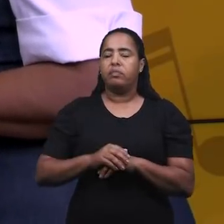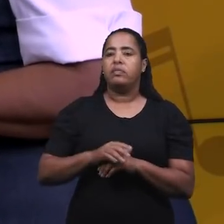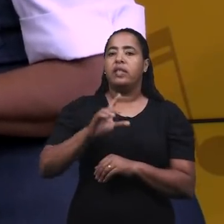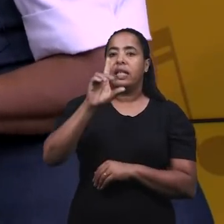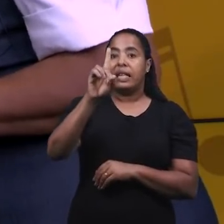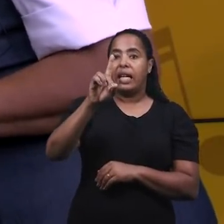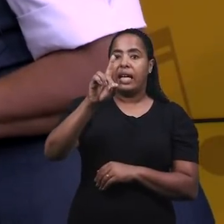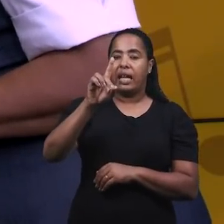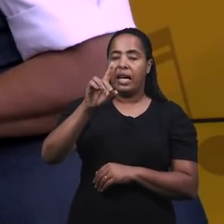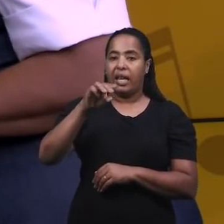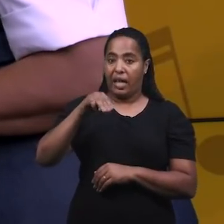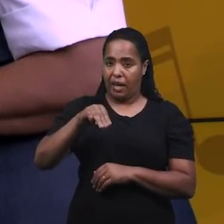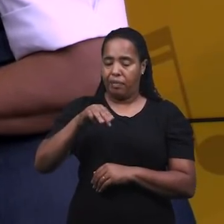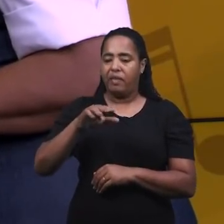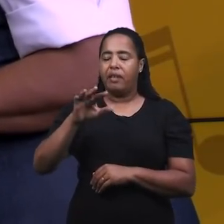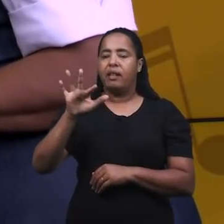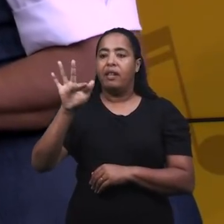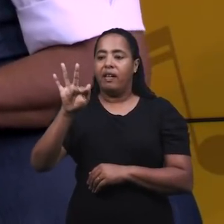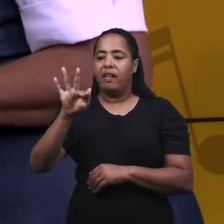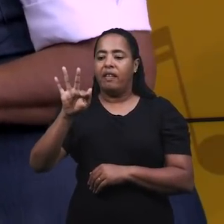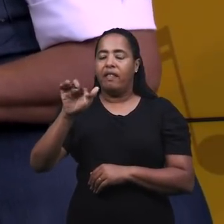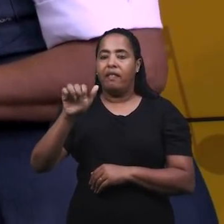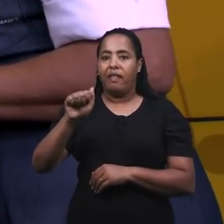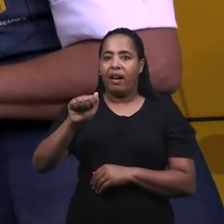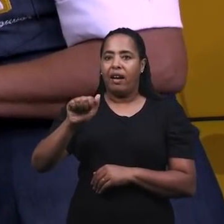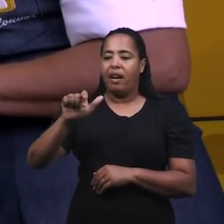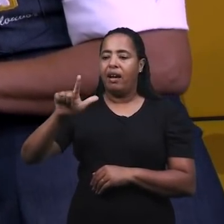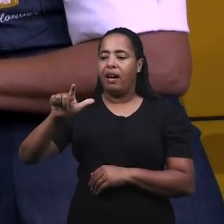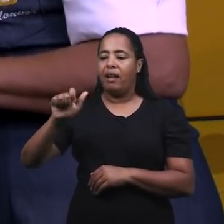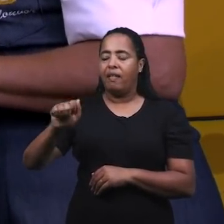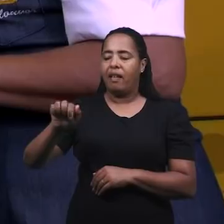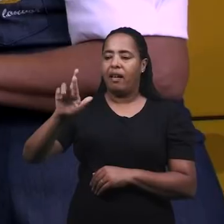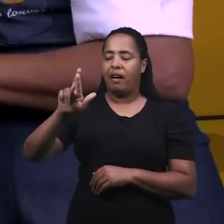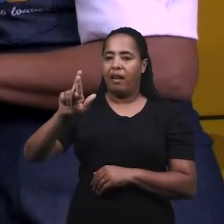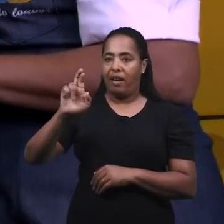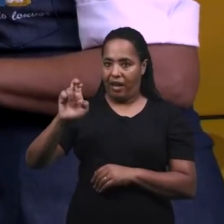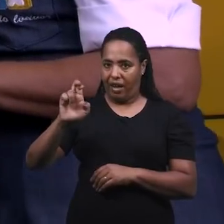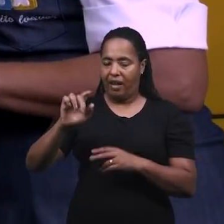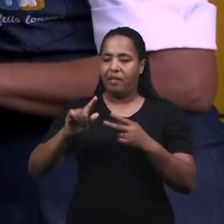DM, Fá, Lá, Ré,